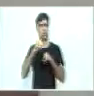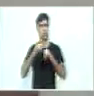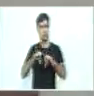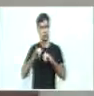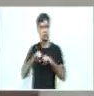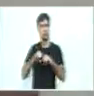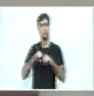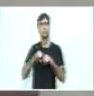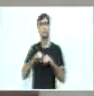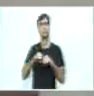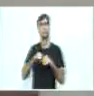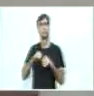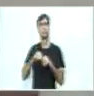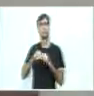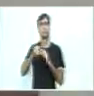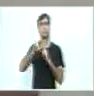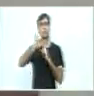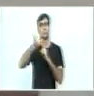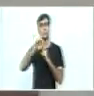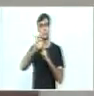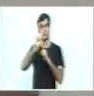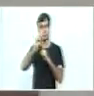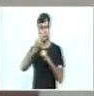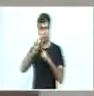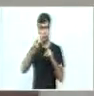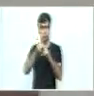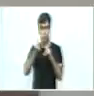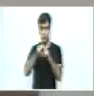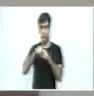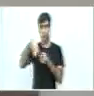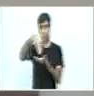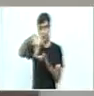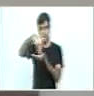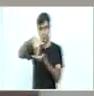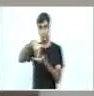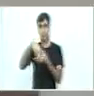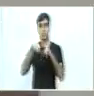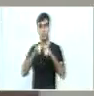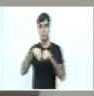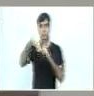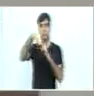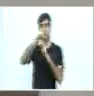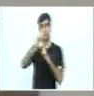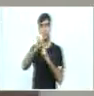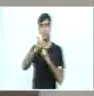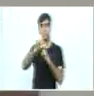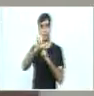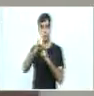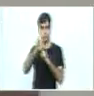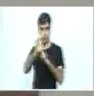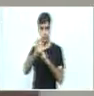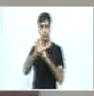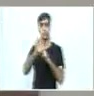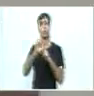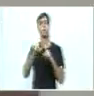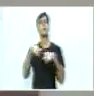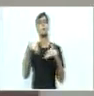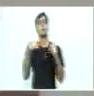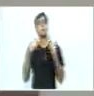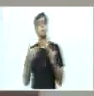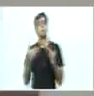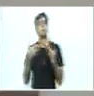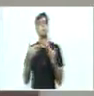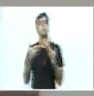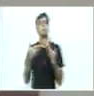no município, procurador Jesus, estava a secretária de Educação, Melide Paoli. E aí o